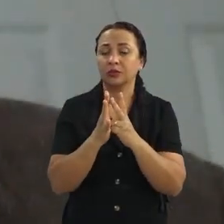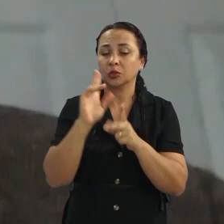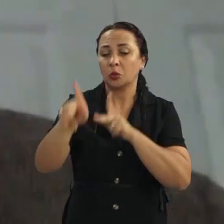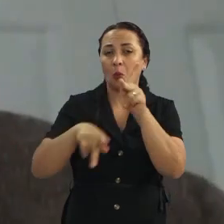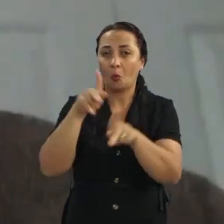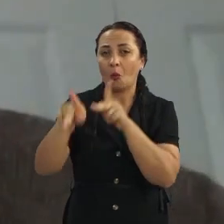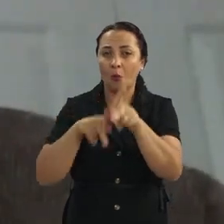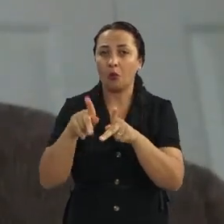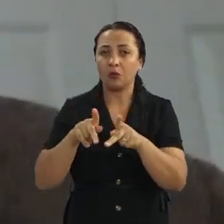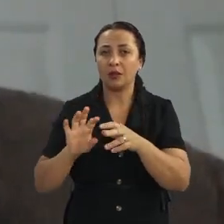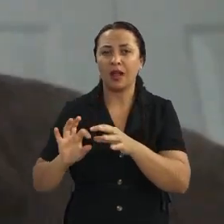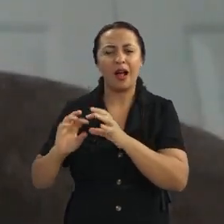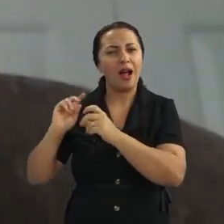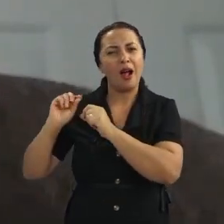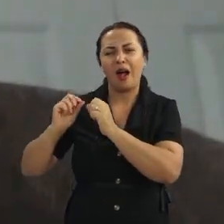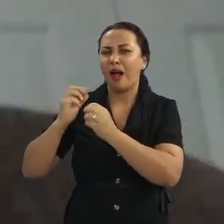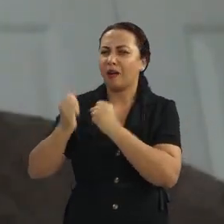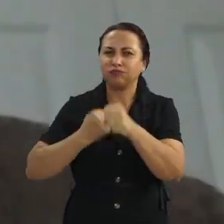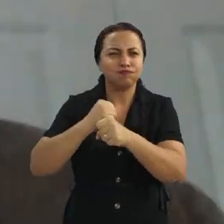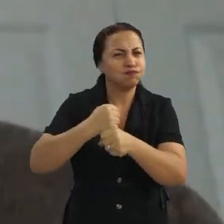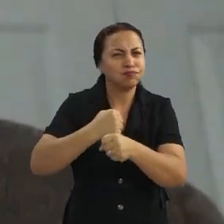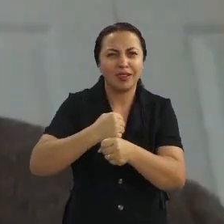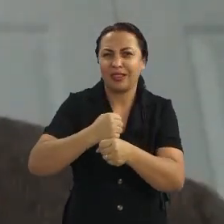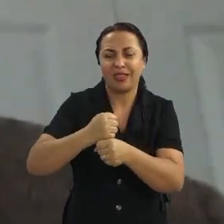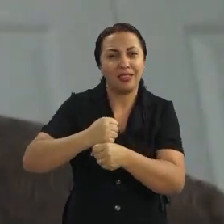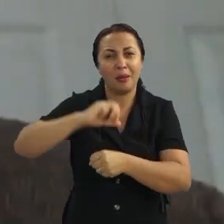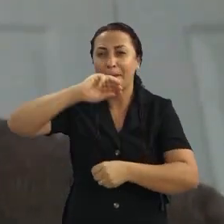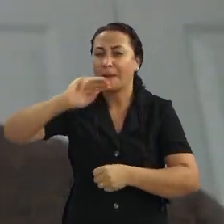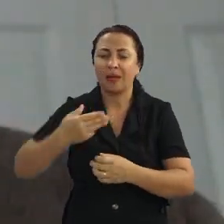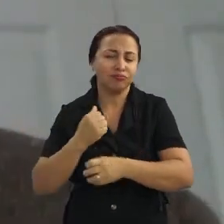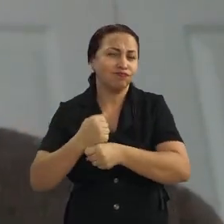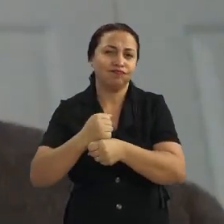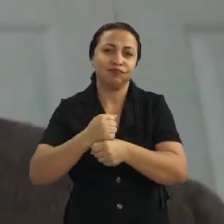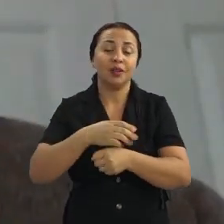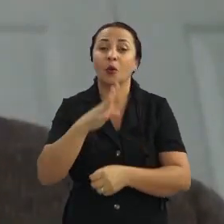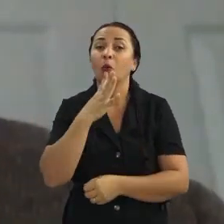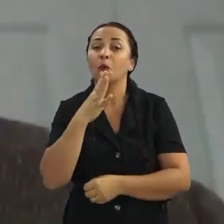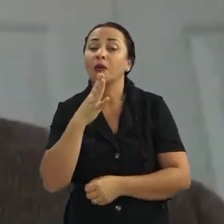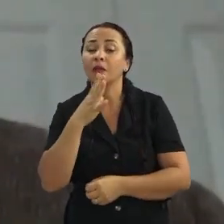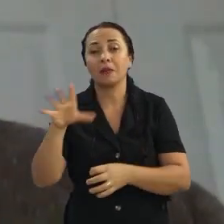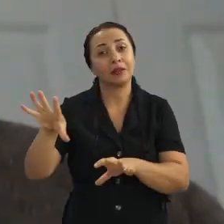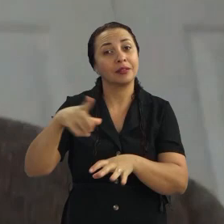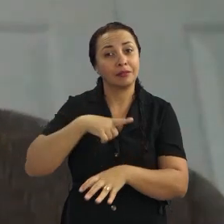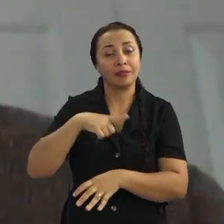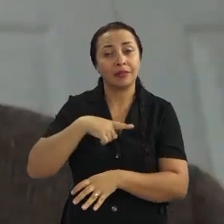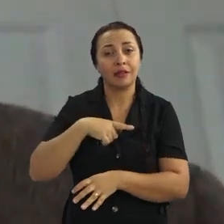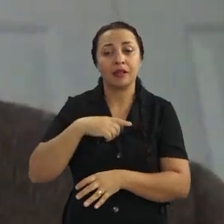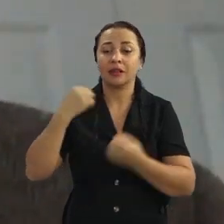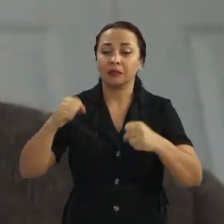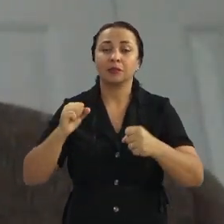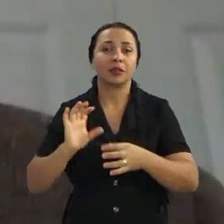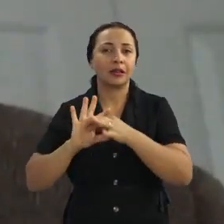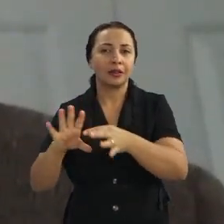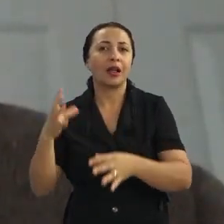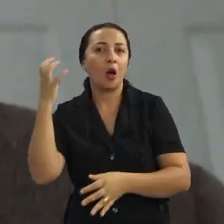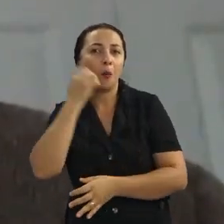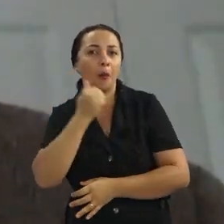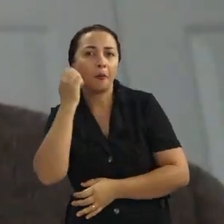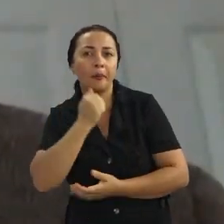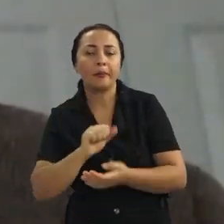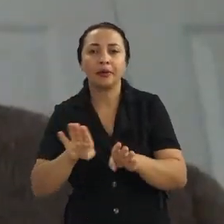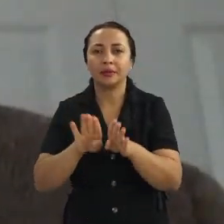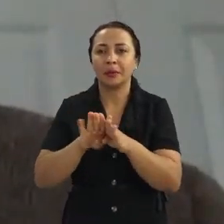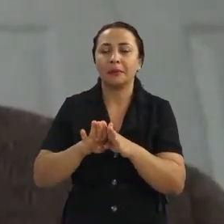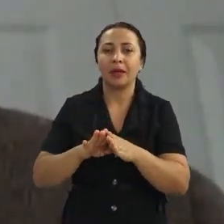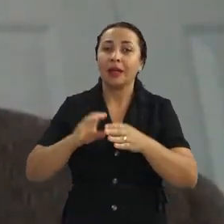os indígenas adquiriram ao longo de centenas e em alguns casos milhares de anos conhecimentos que os possibilitam tirar